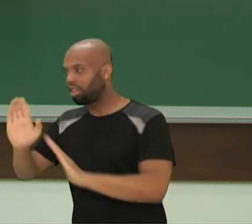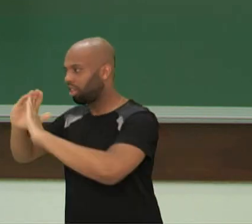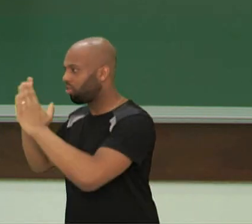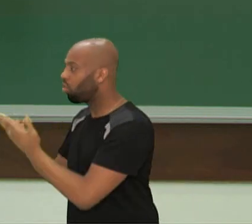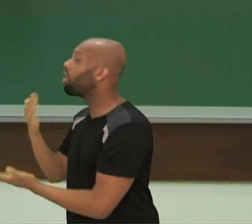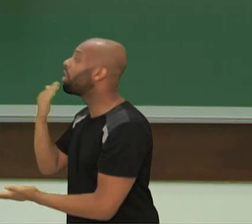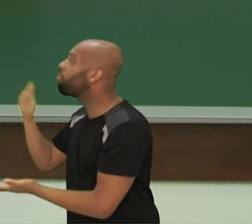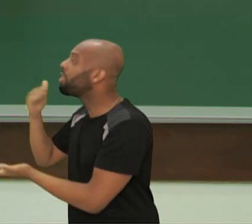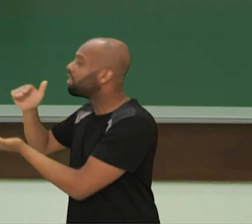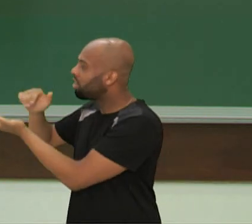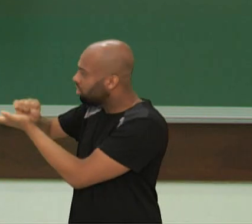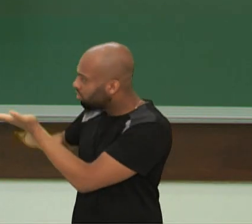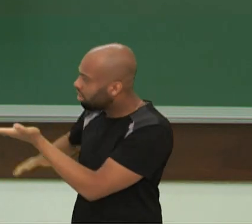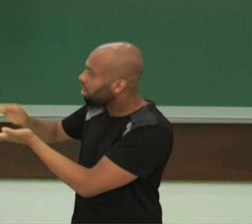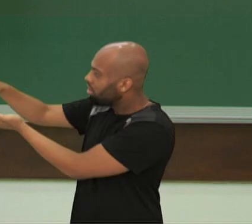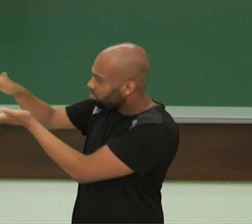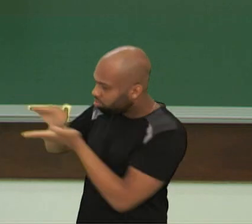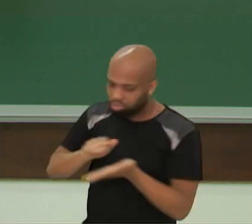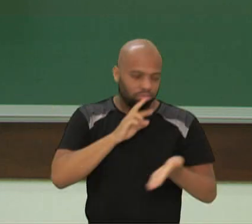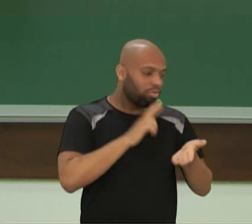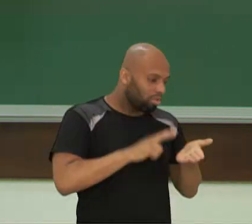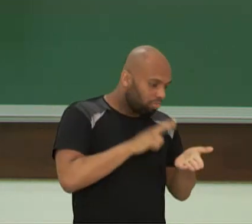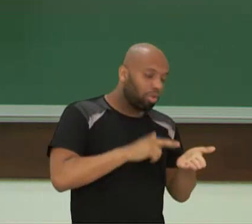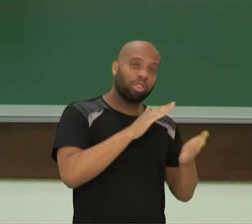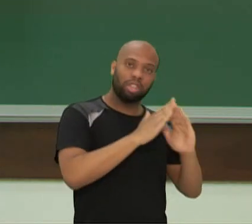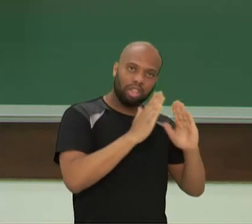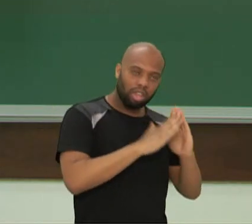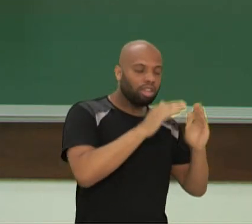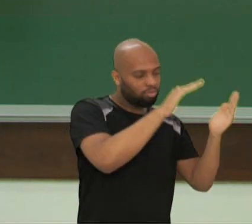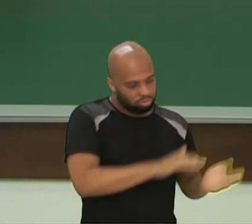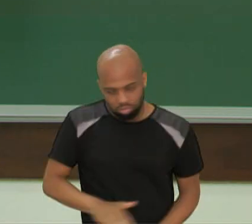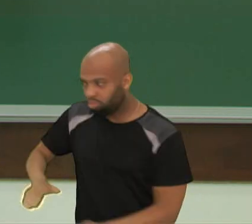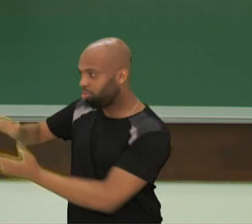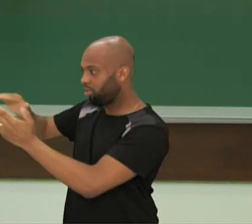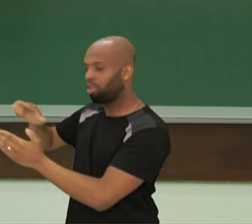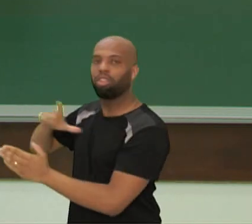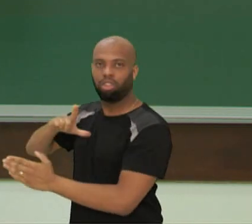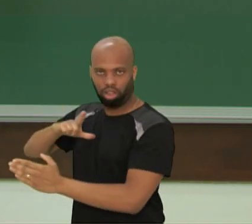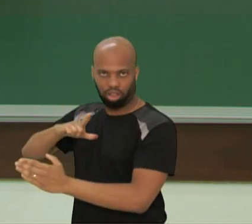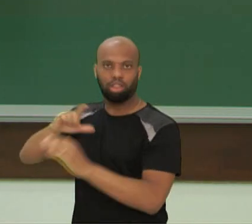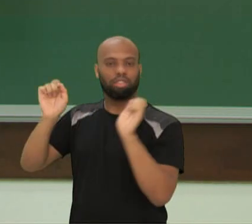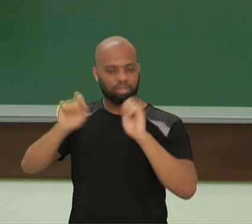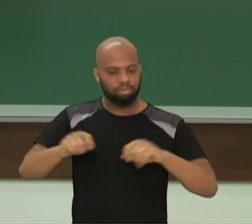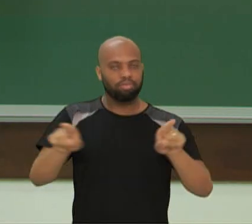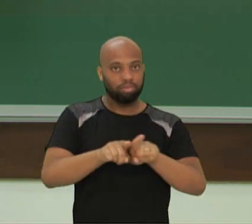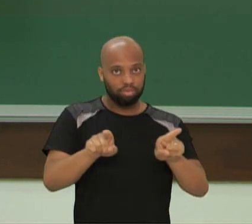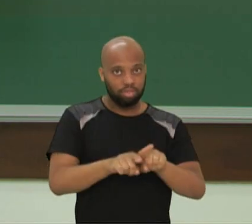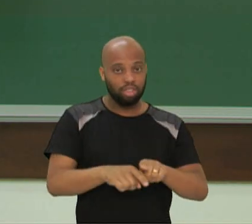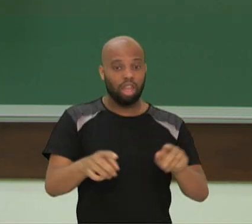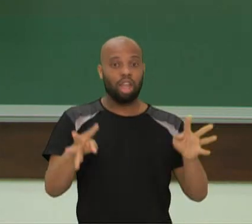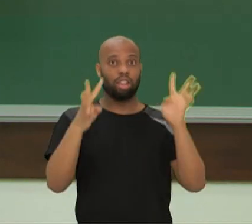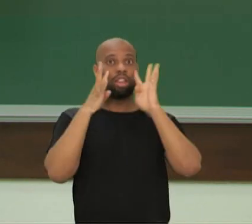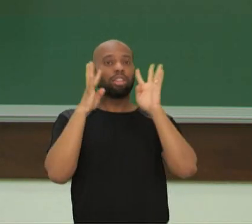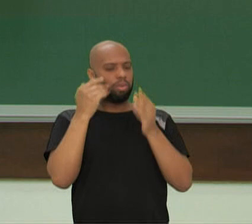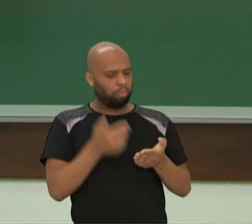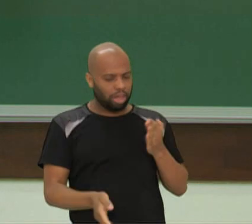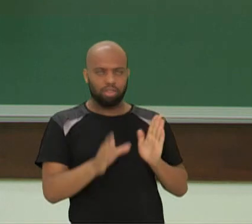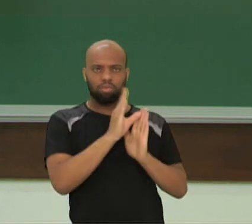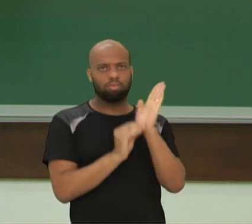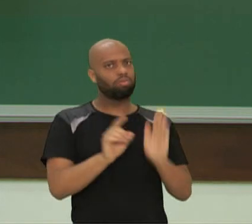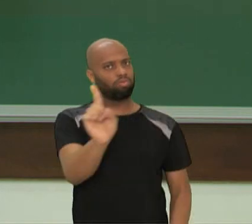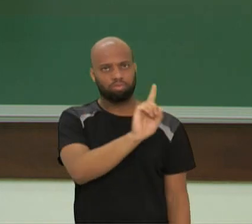na escola com datas já definidas pela direção, equipe pedagógica. Então, fiquem atentos, não vamos deixar perder esse conteúdo